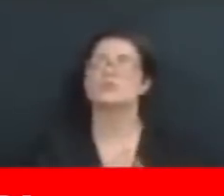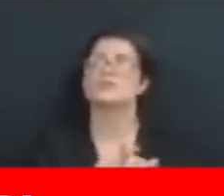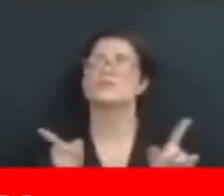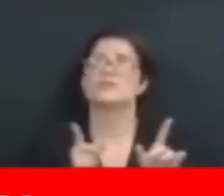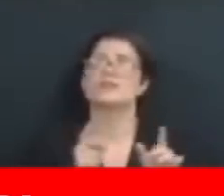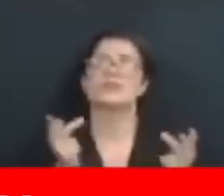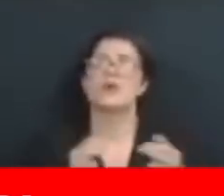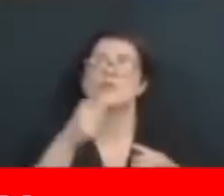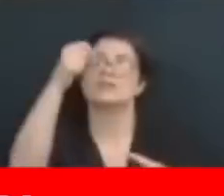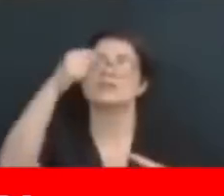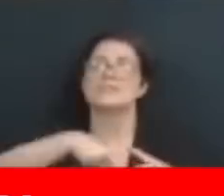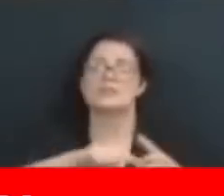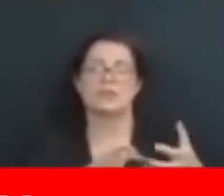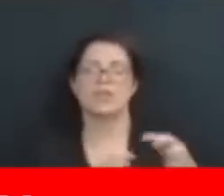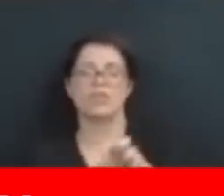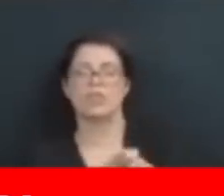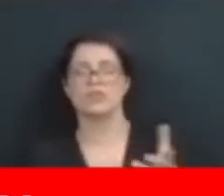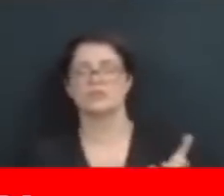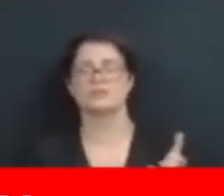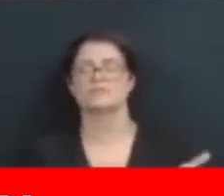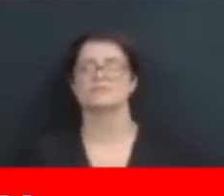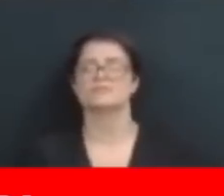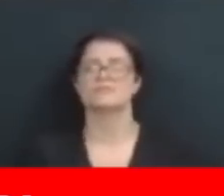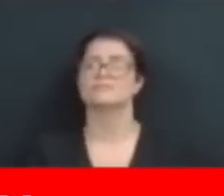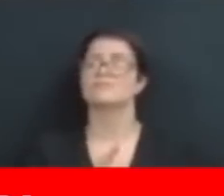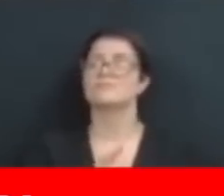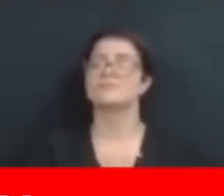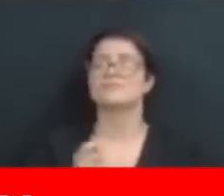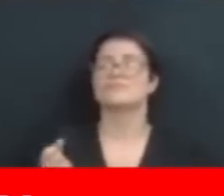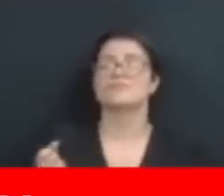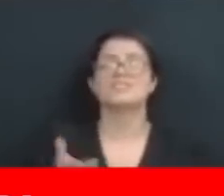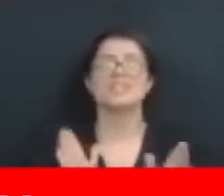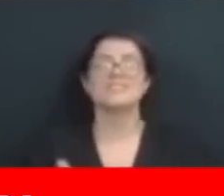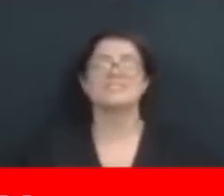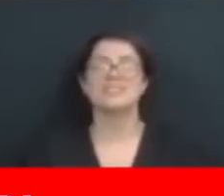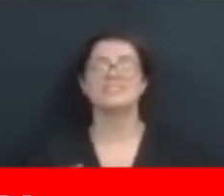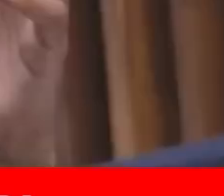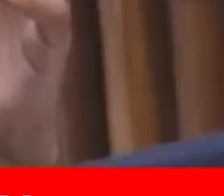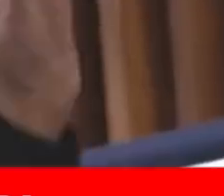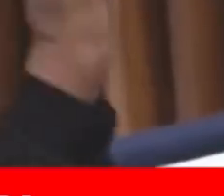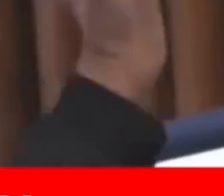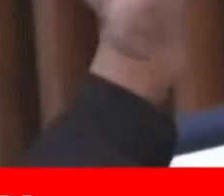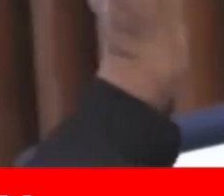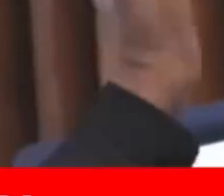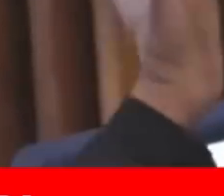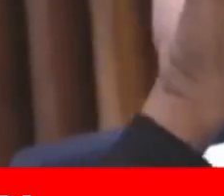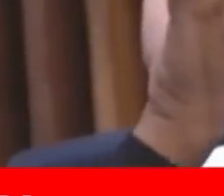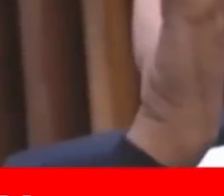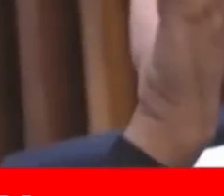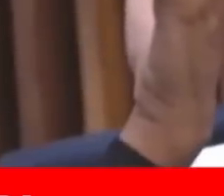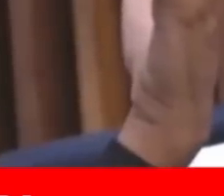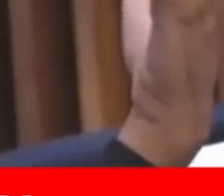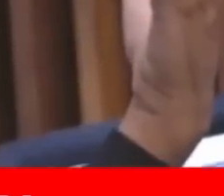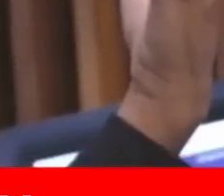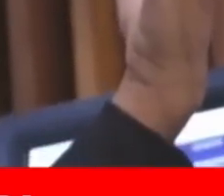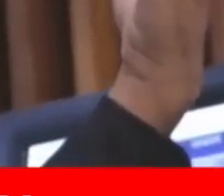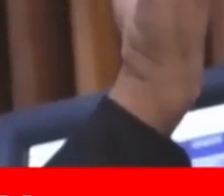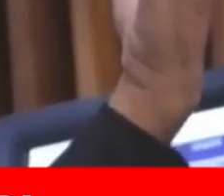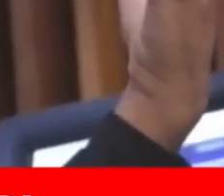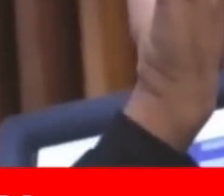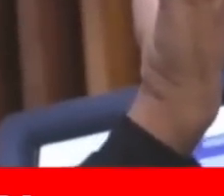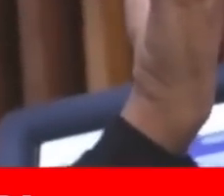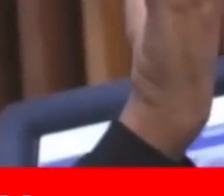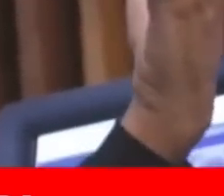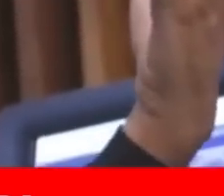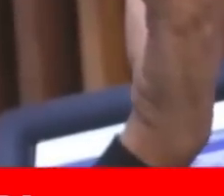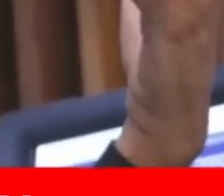abortadas. Embora a vitória tenha sido recente, a derrota veio logo depois. O velho não morreu e não